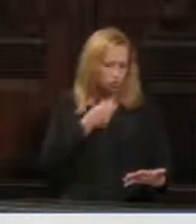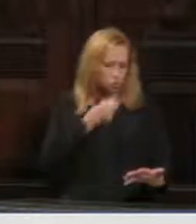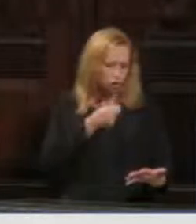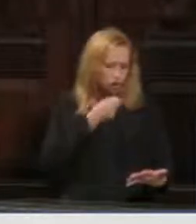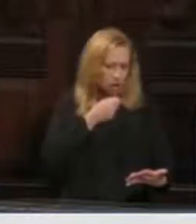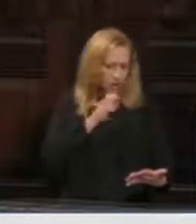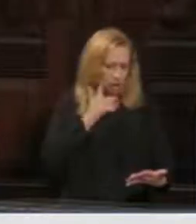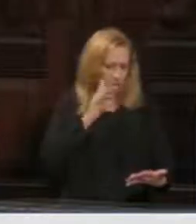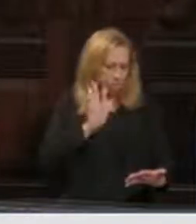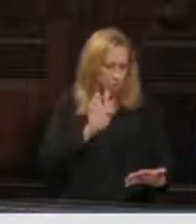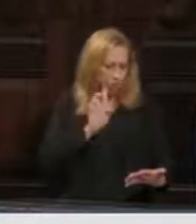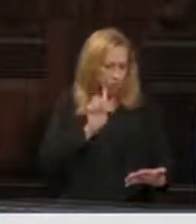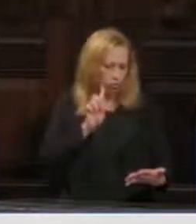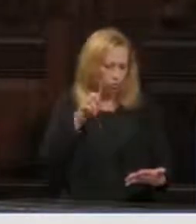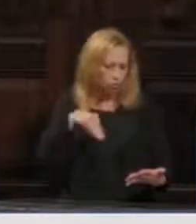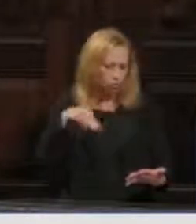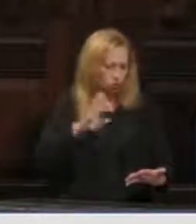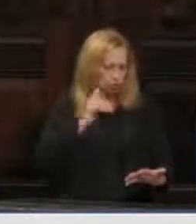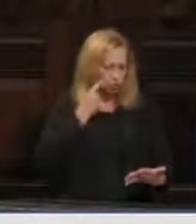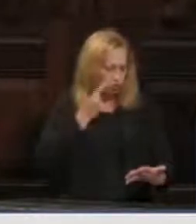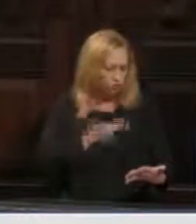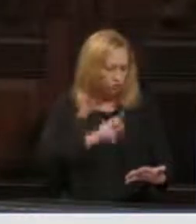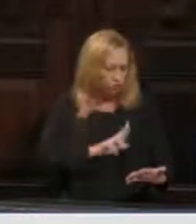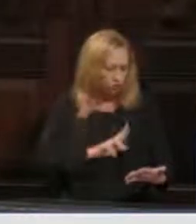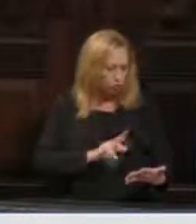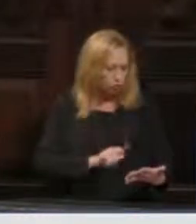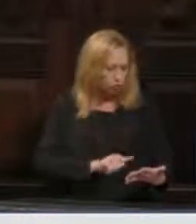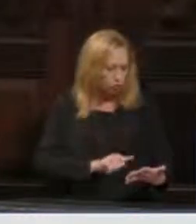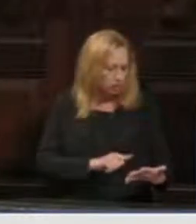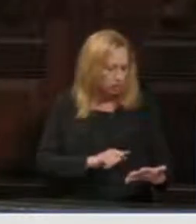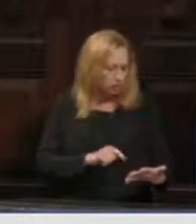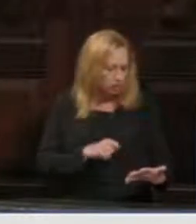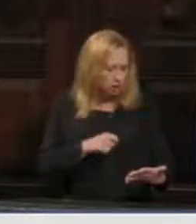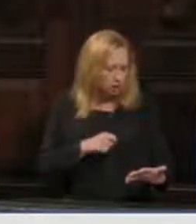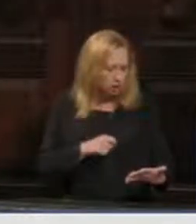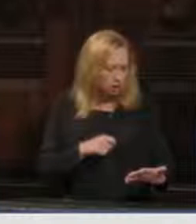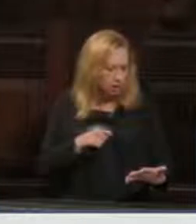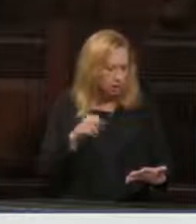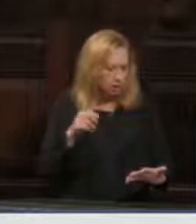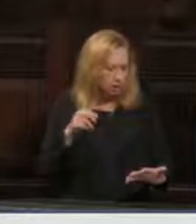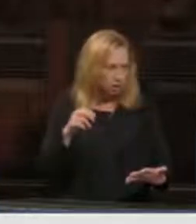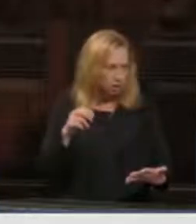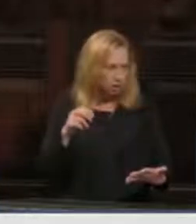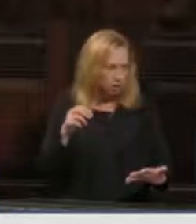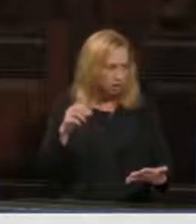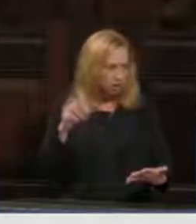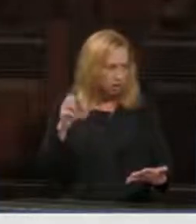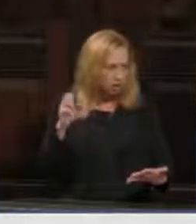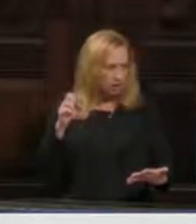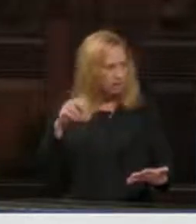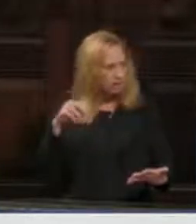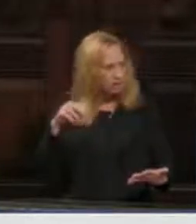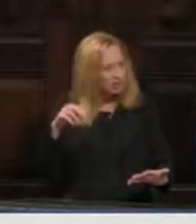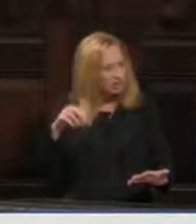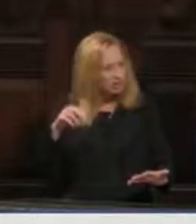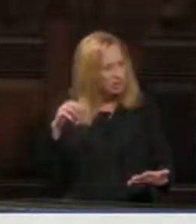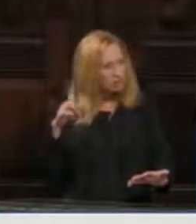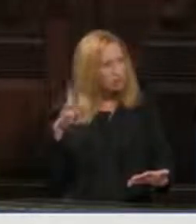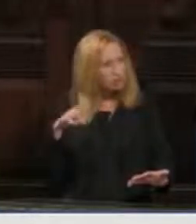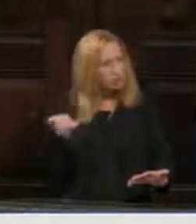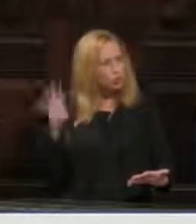só um minutinho que eu vou pegar aqui o nome deles. Os apresentadores Helênio Sali e